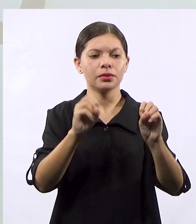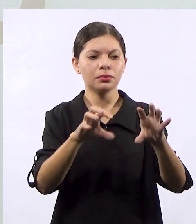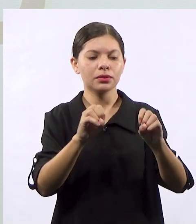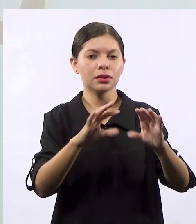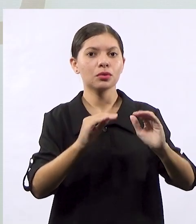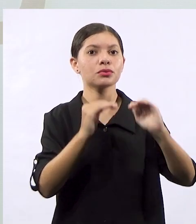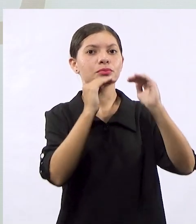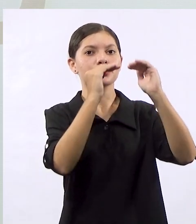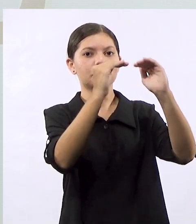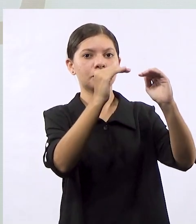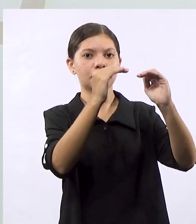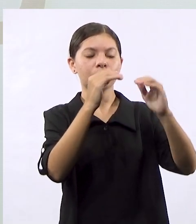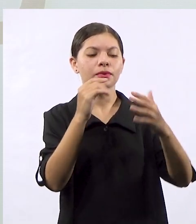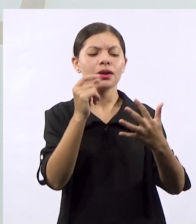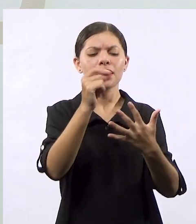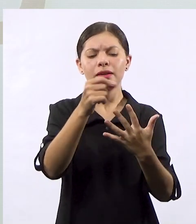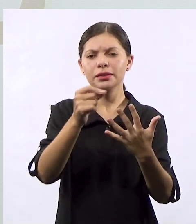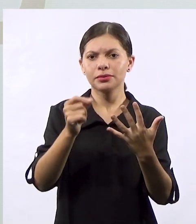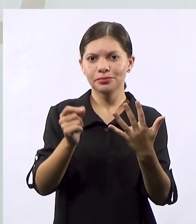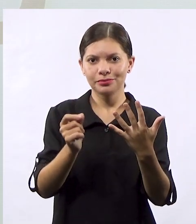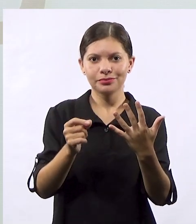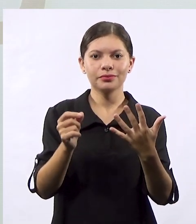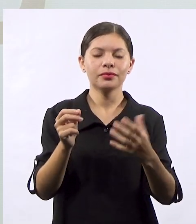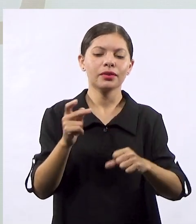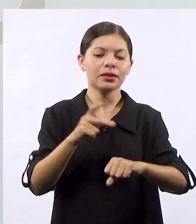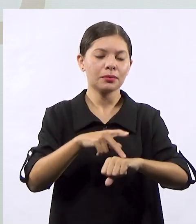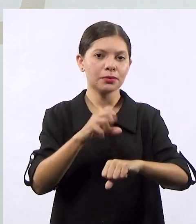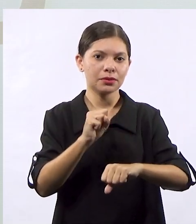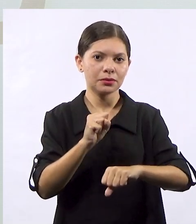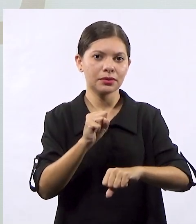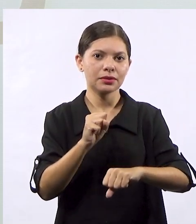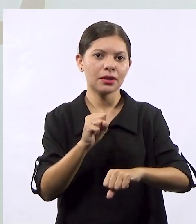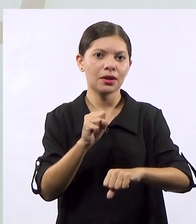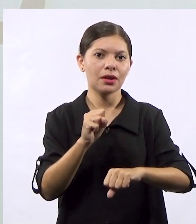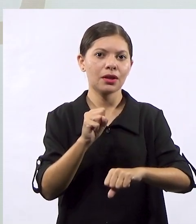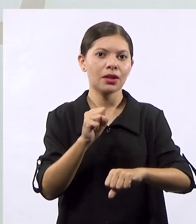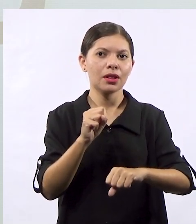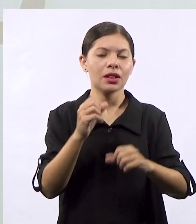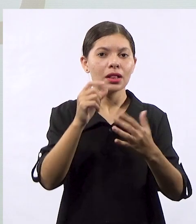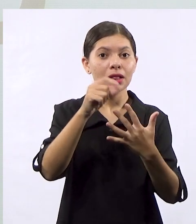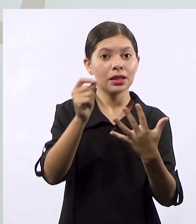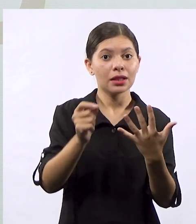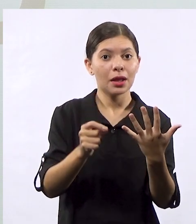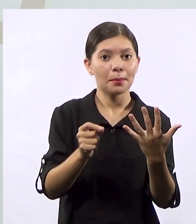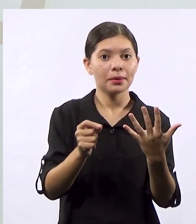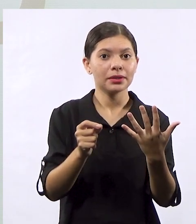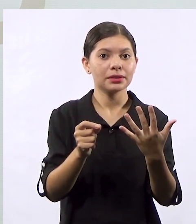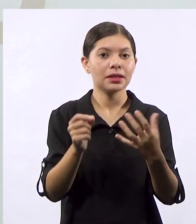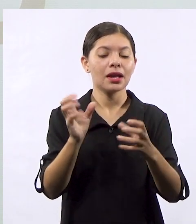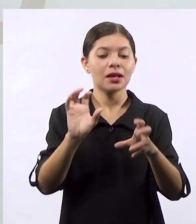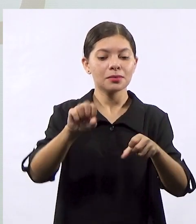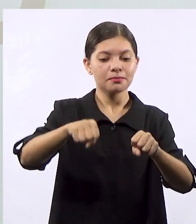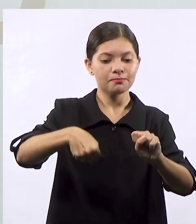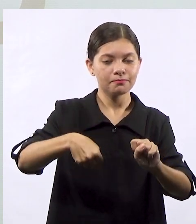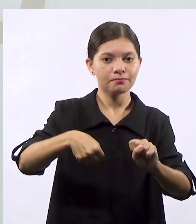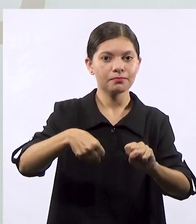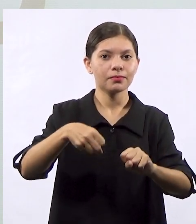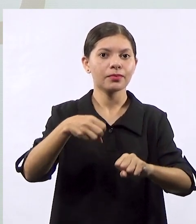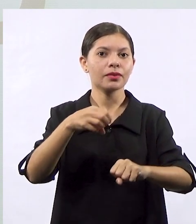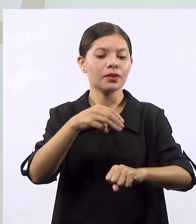da educação superior. Elas são etapas da pós-graduação. Quais são as etapas da pós-graduação?